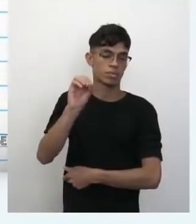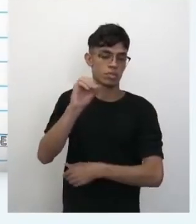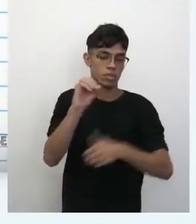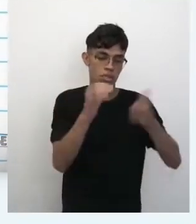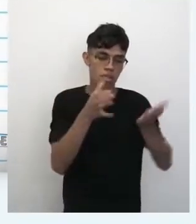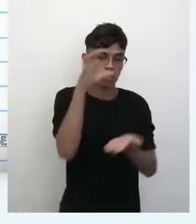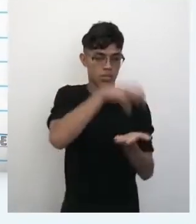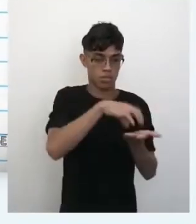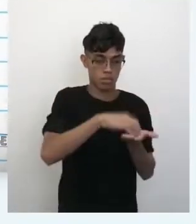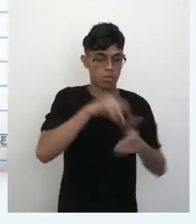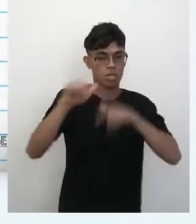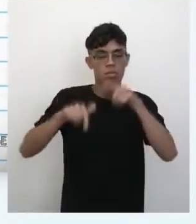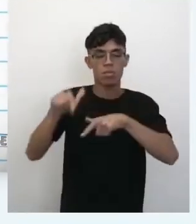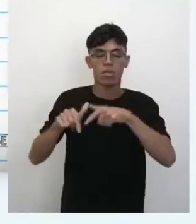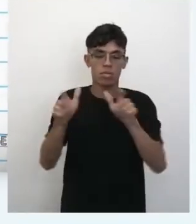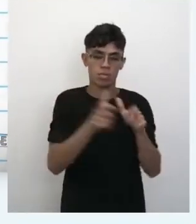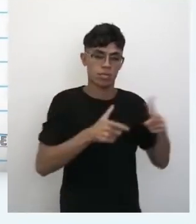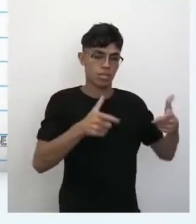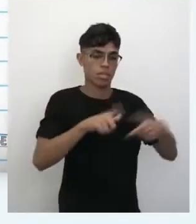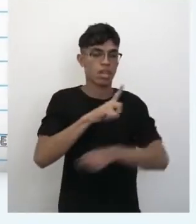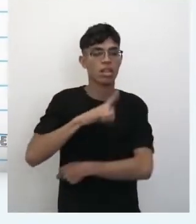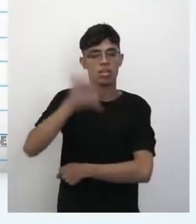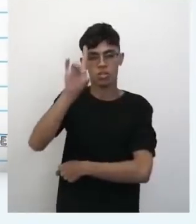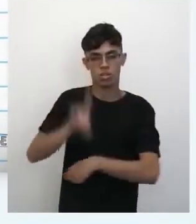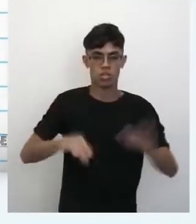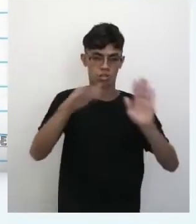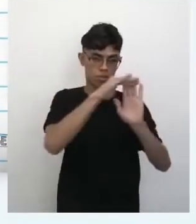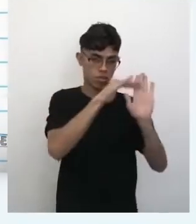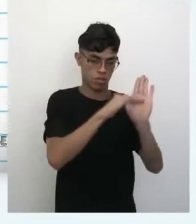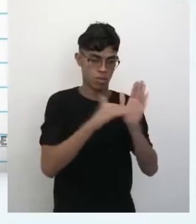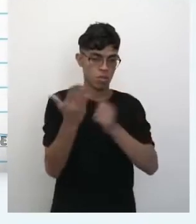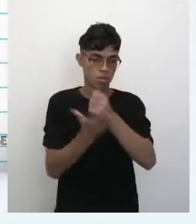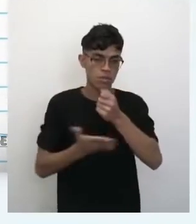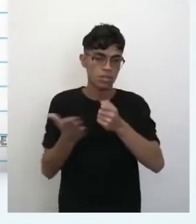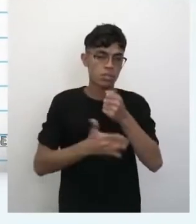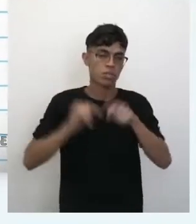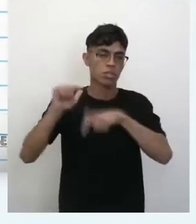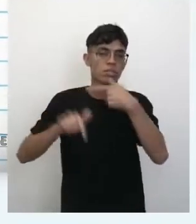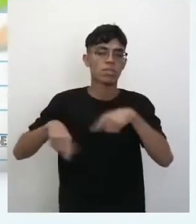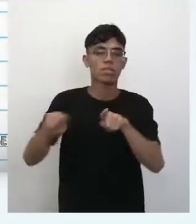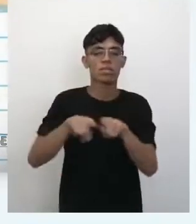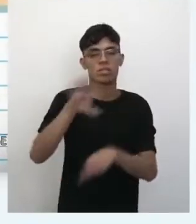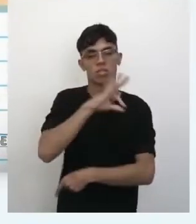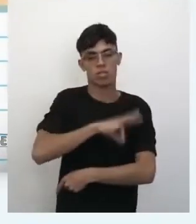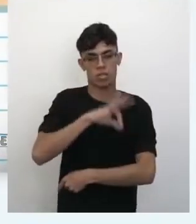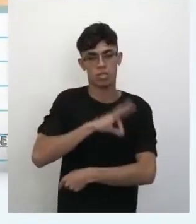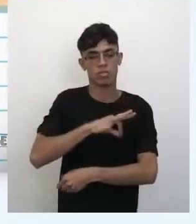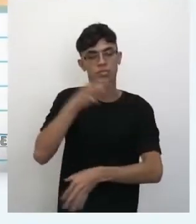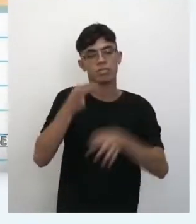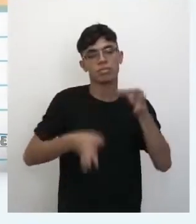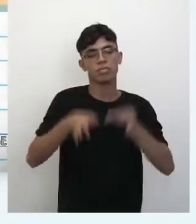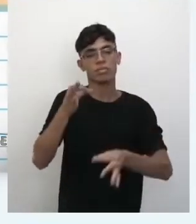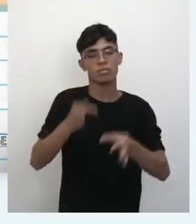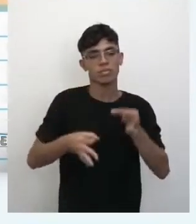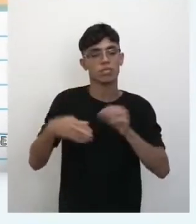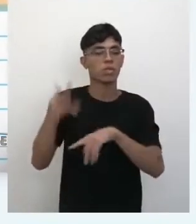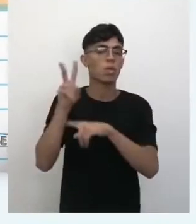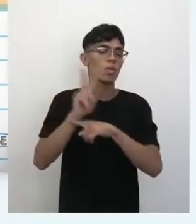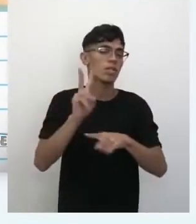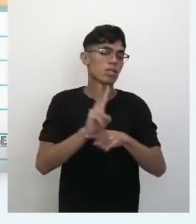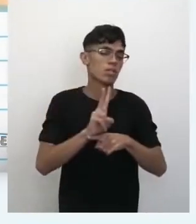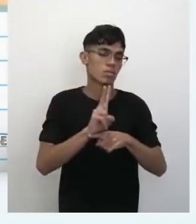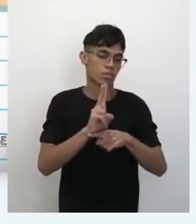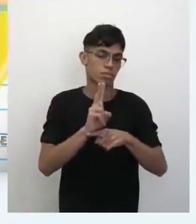que se baseia na promoção e cumprimento dos direitos fundamentais no trabalho, na remuneração e emprego dignos, na proteção